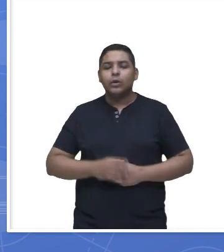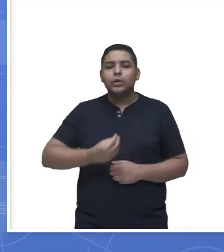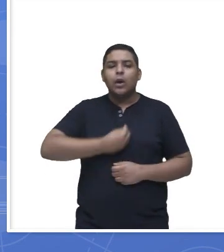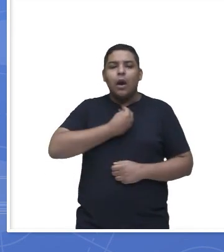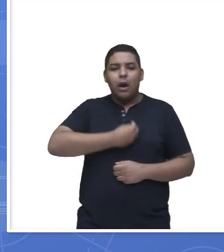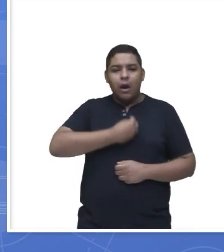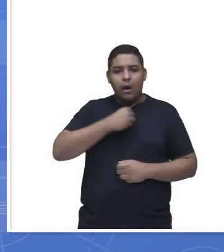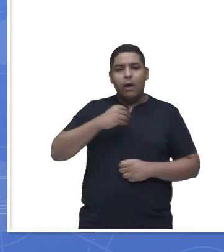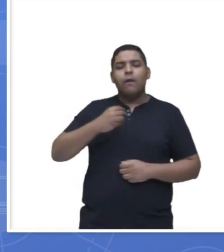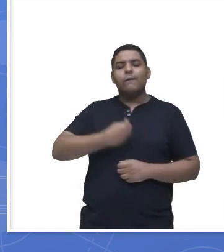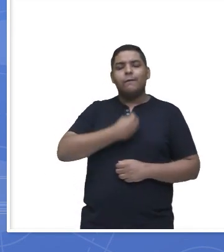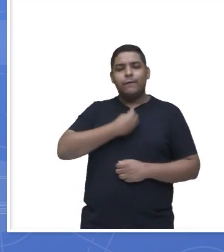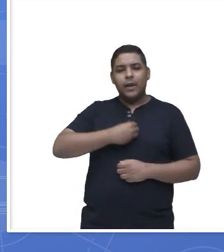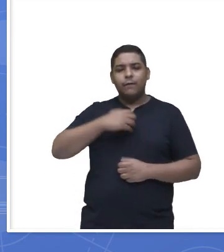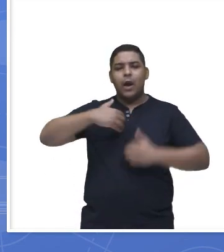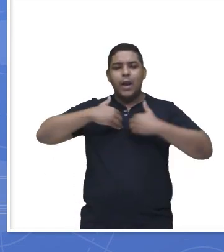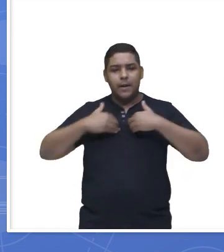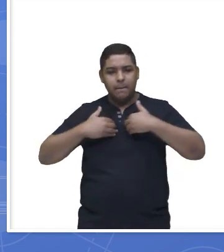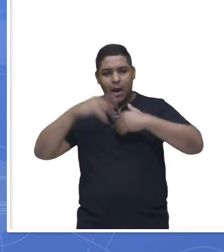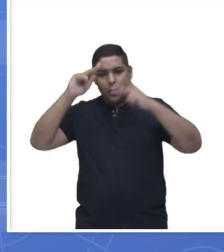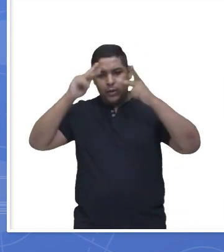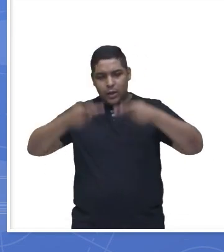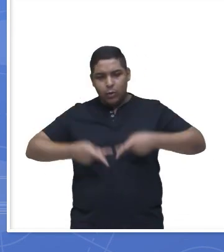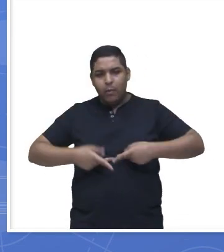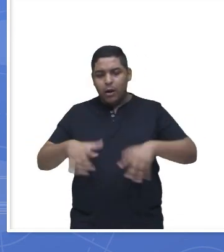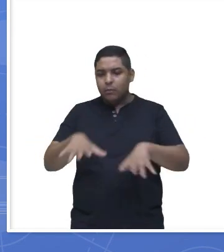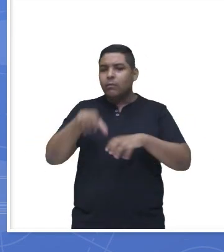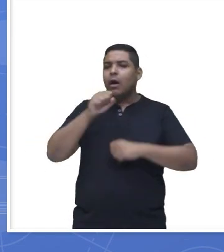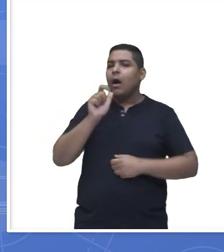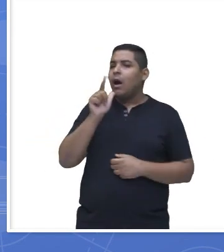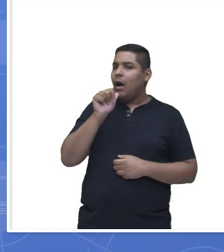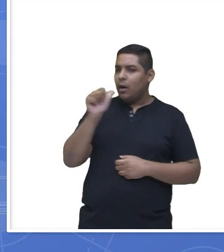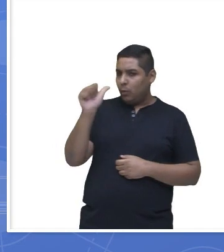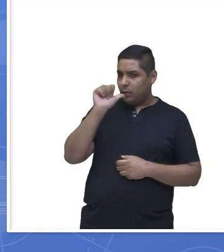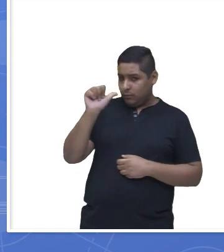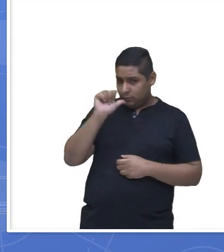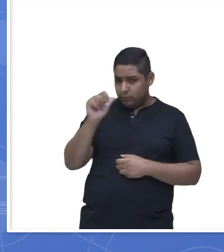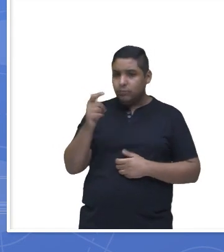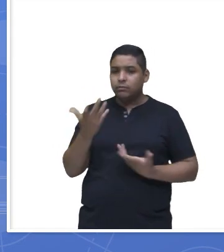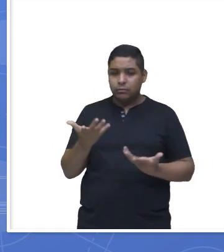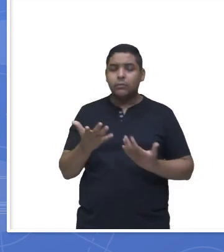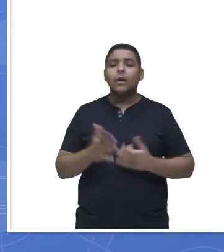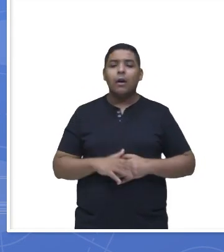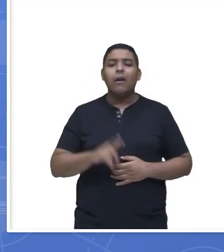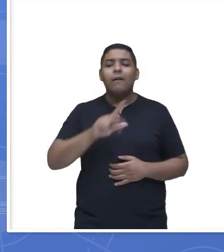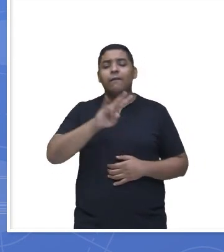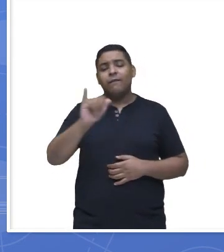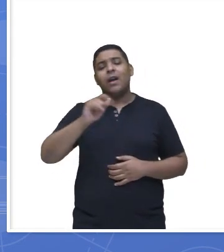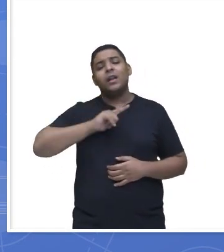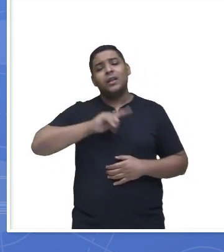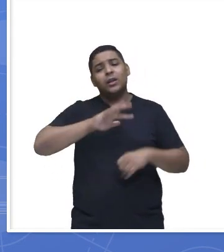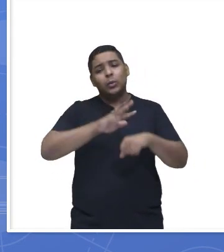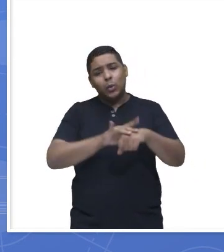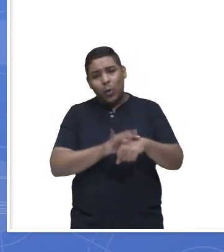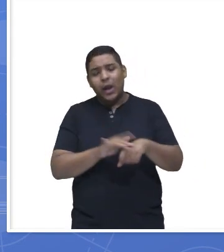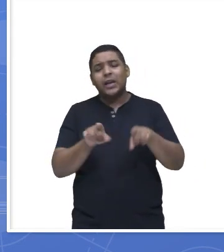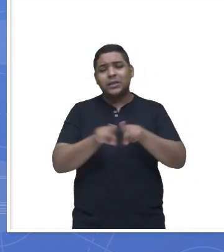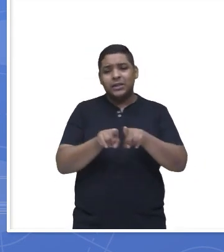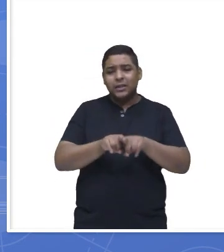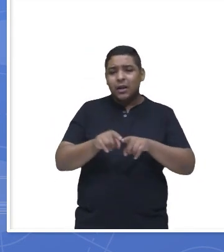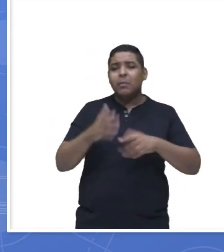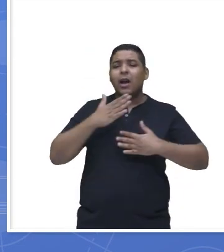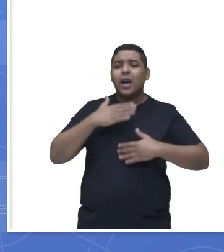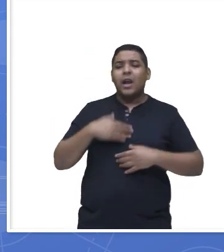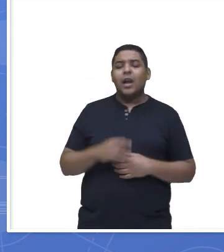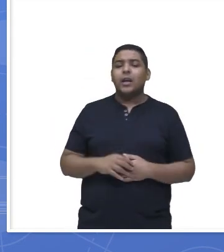vivos que absorverem essa água contaminada vão de alguma forma desenvolver alguma doença ou alguma lentidão no seu crescimento,